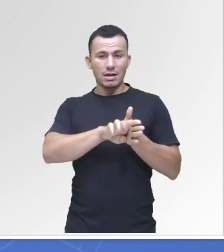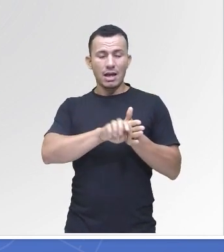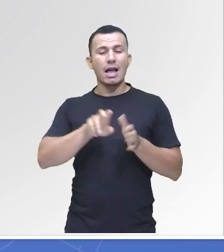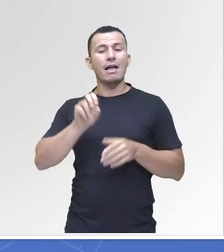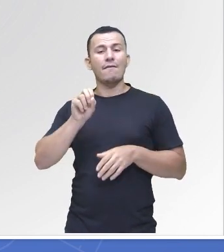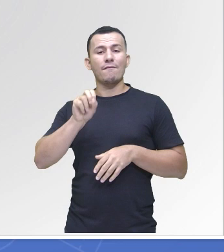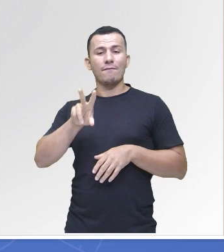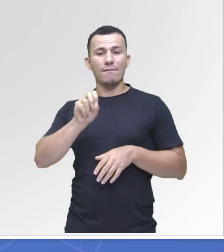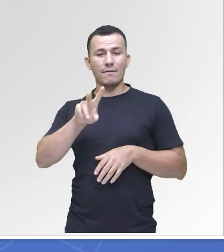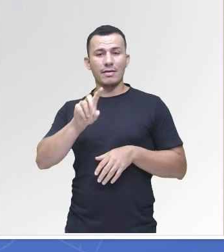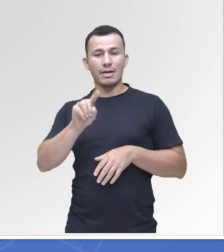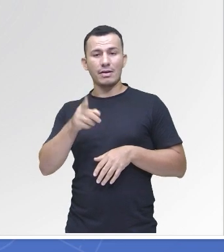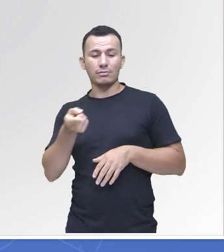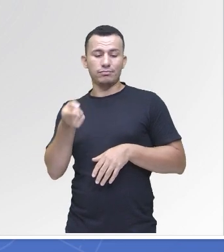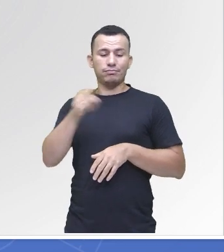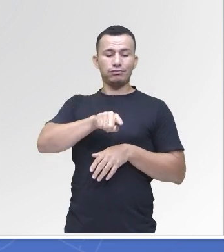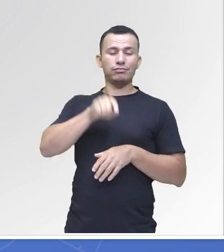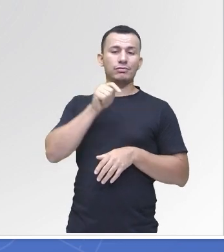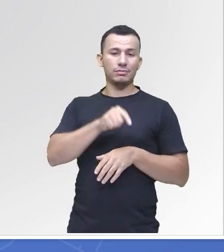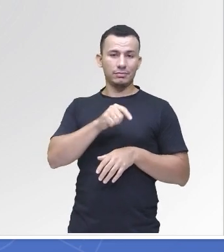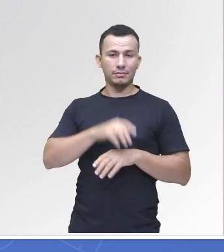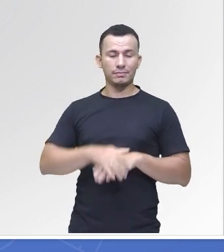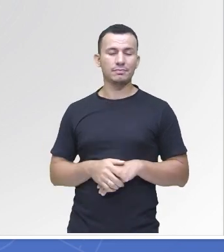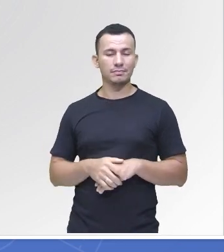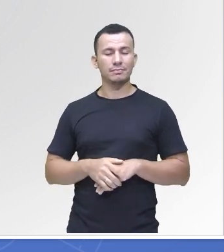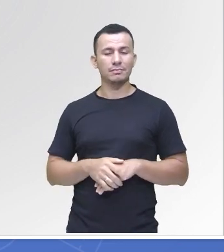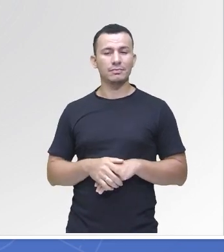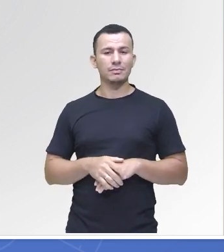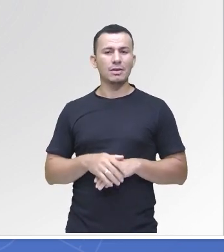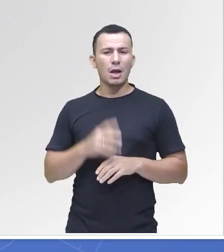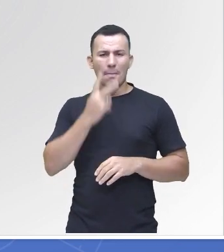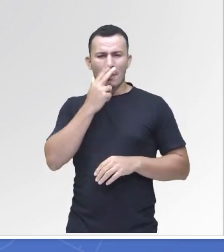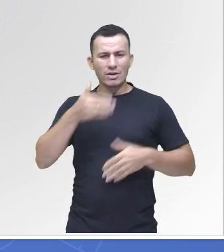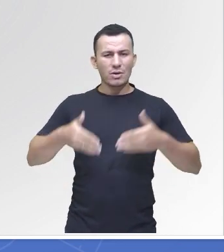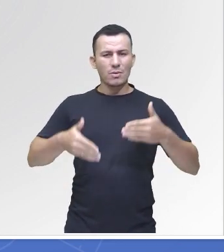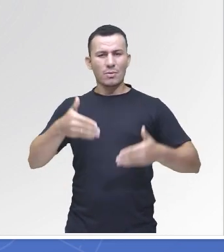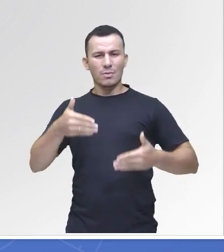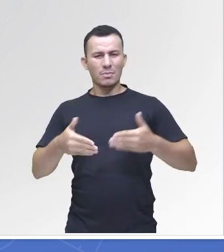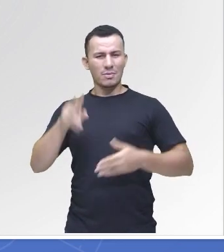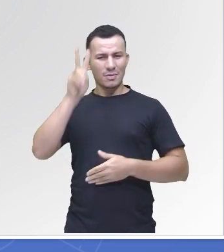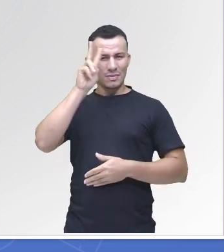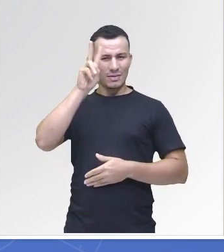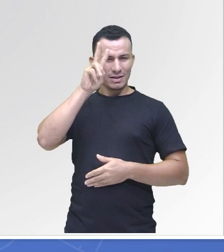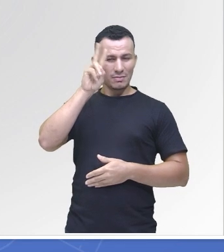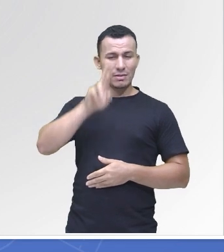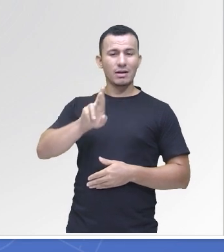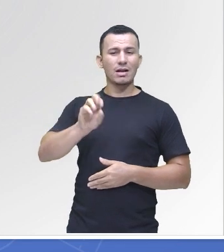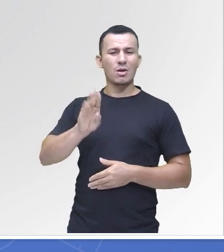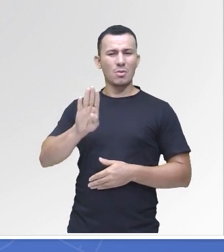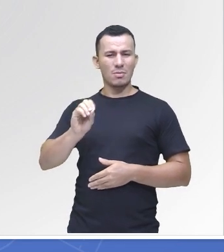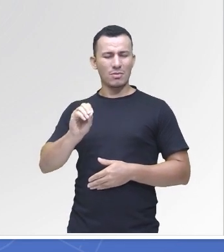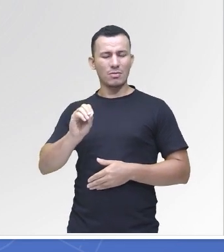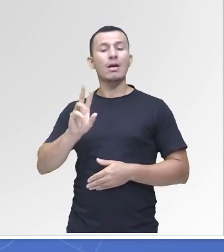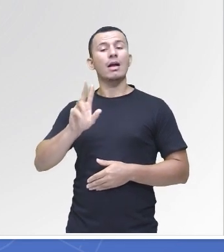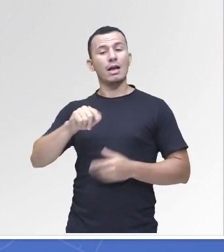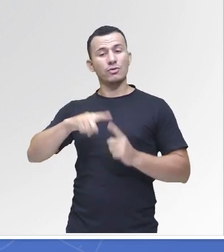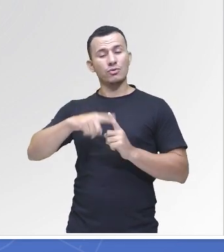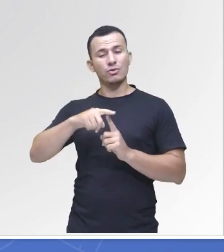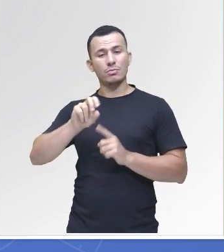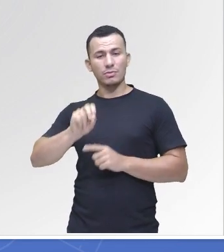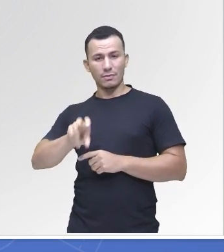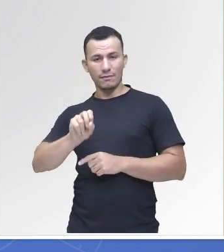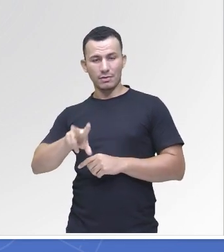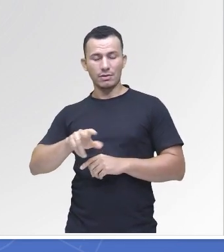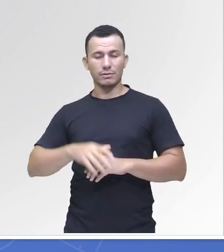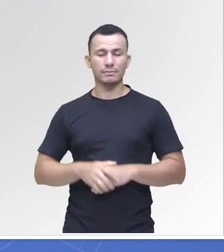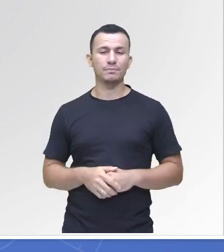infectam especificamente as bactérias, aqueles que parecem um robozinho que nós vimos na nossa aula. E eles também são chamados de